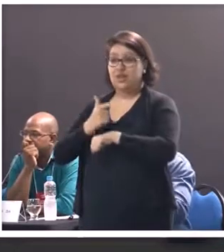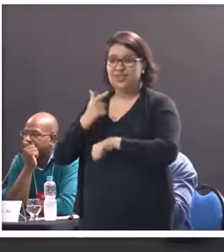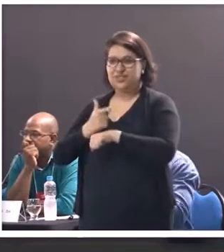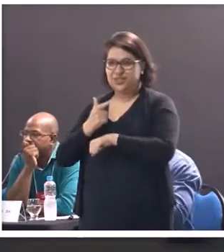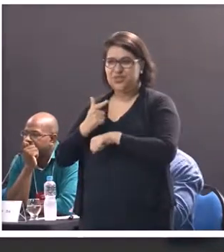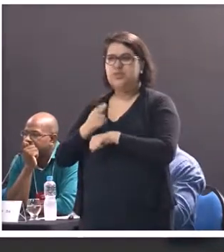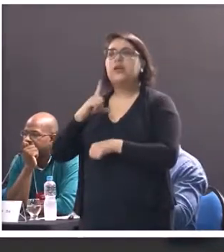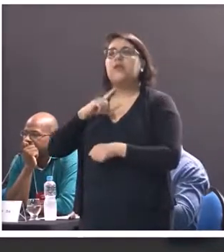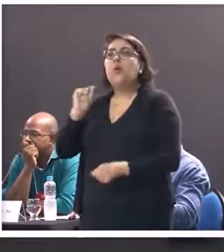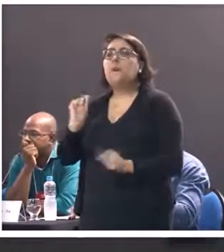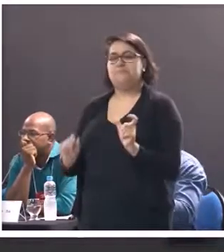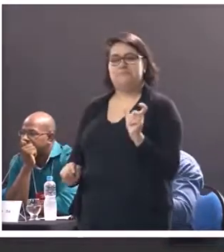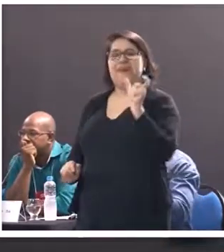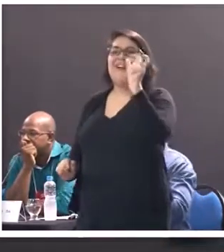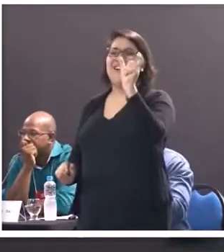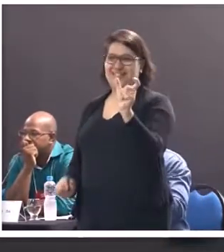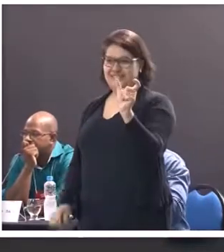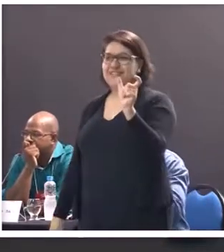si.